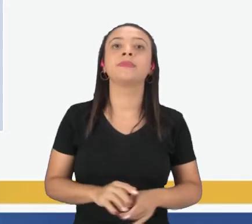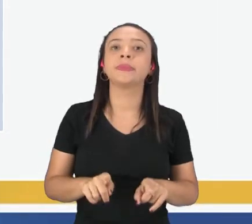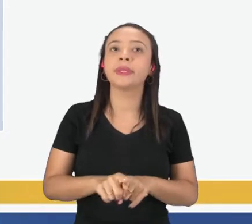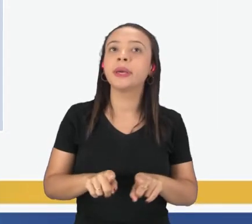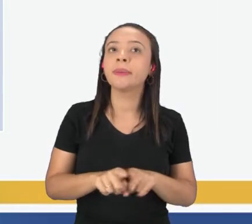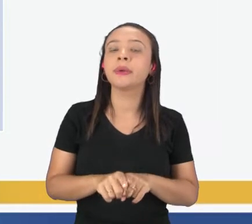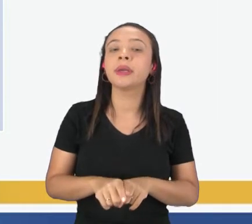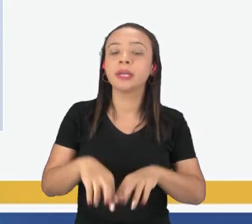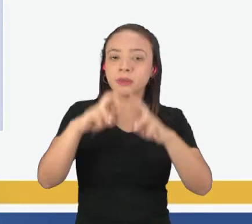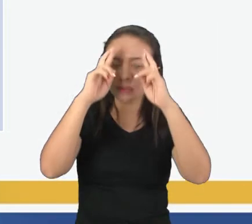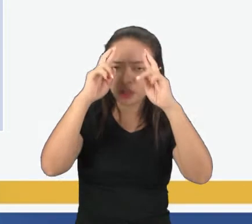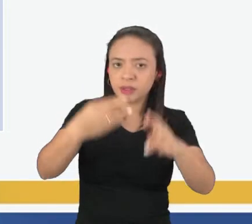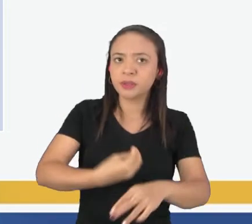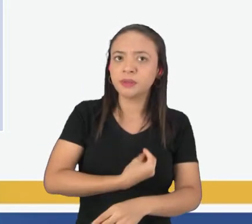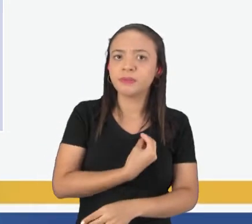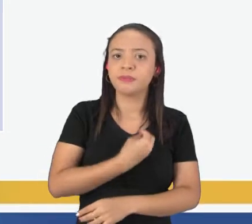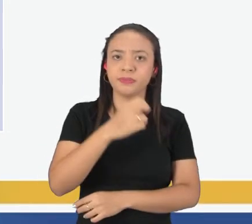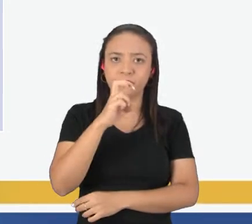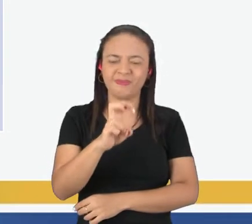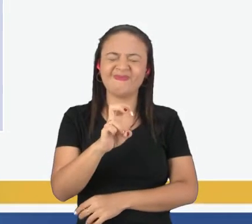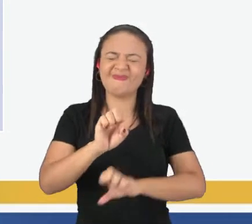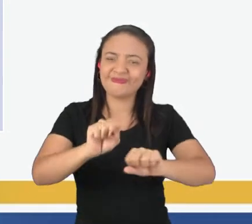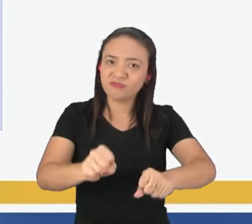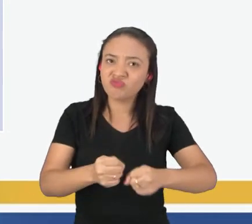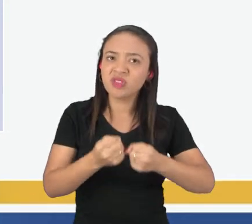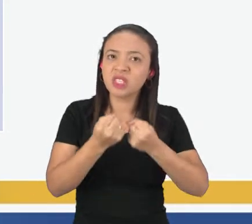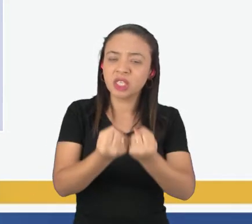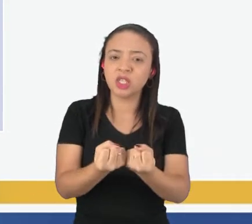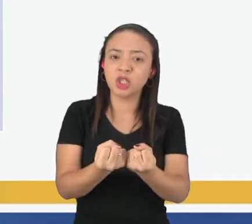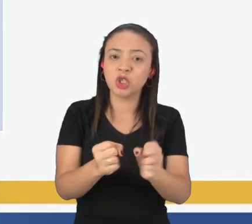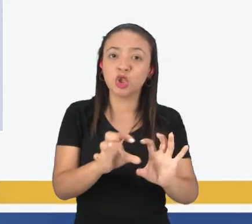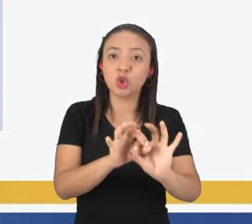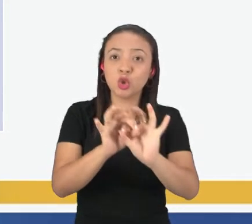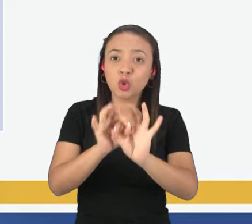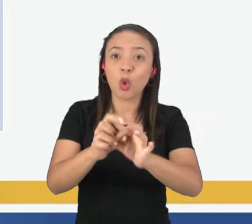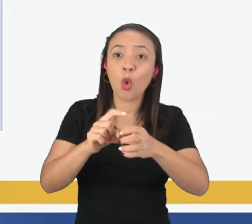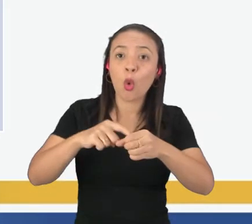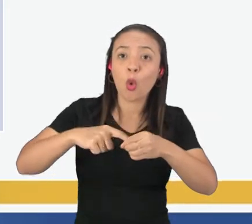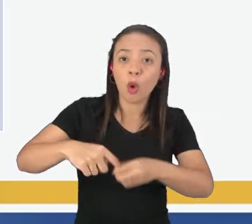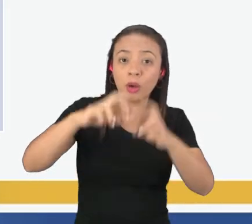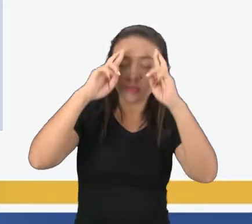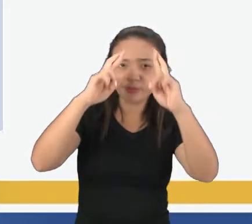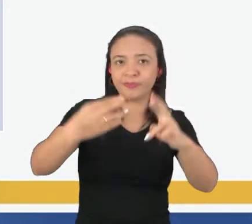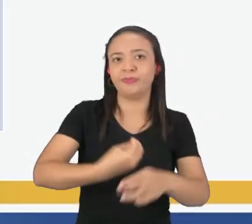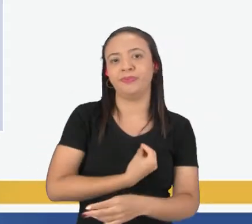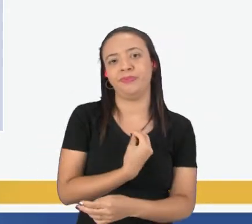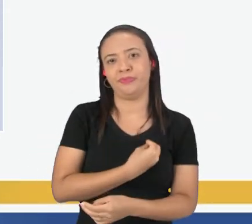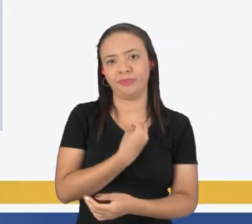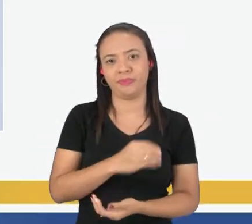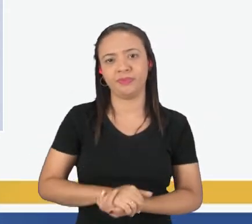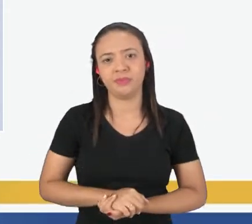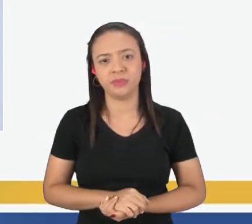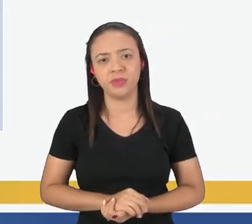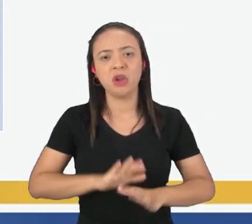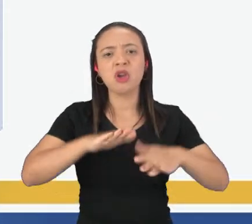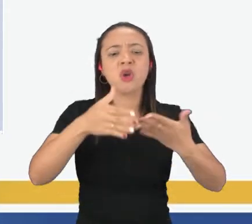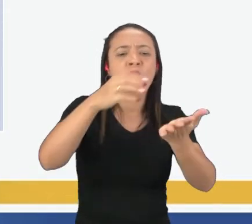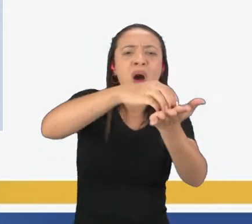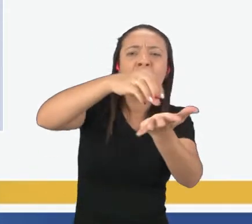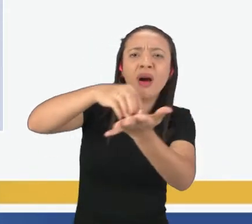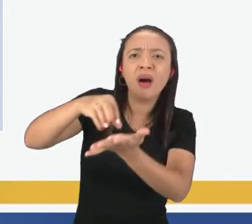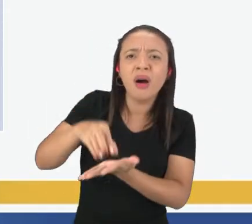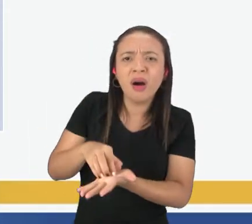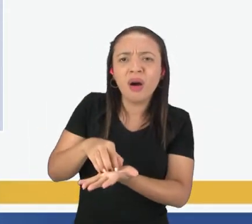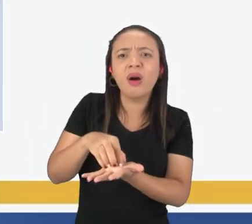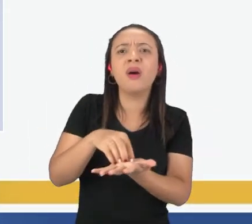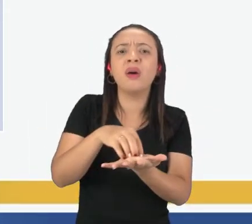o reforço por trabalho conjunto de órgãos de respeito à vida. A gente tem quais são os órgãos, quais são